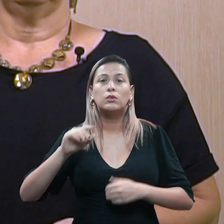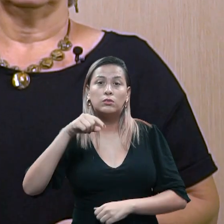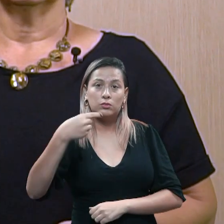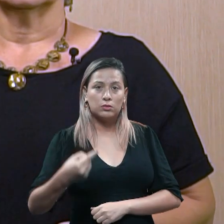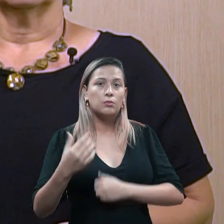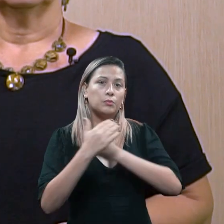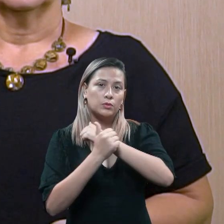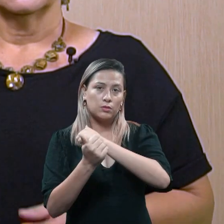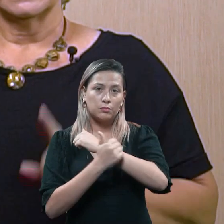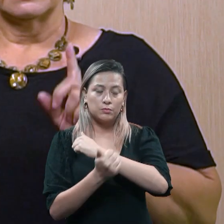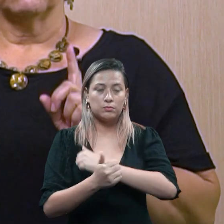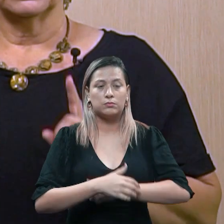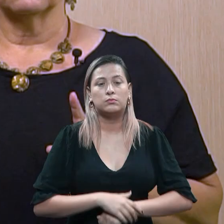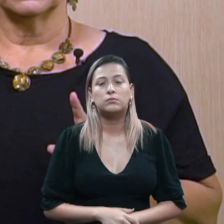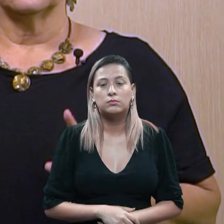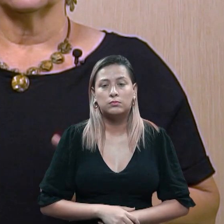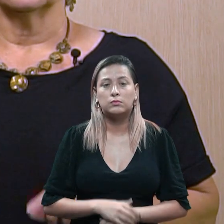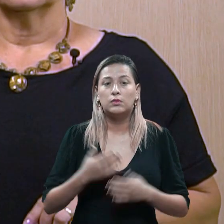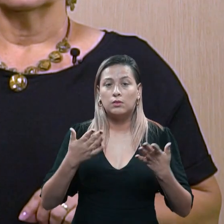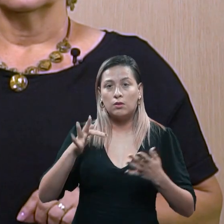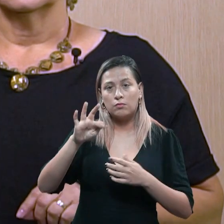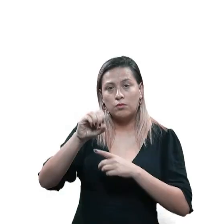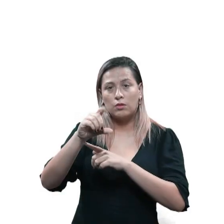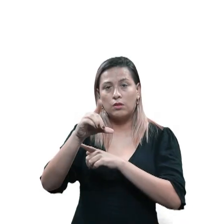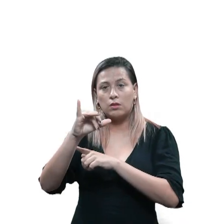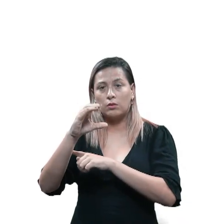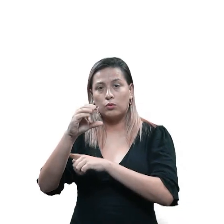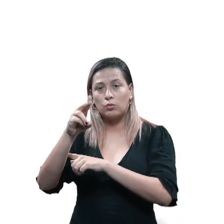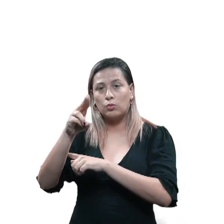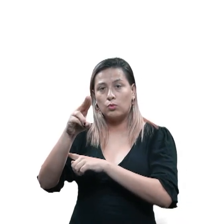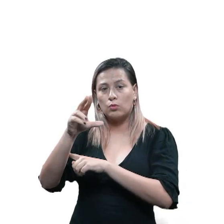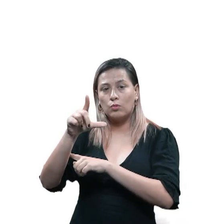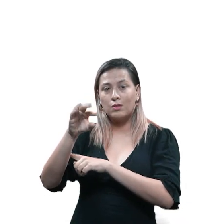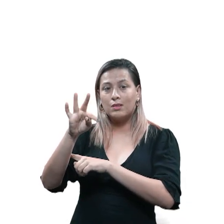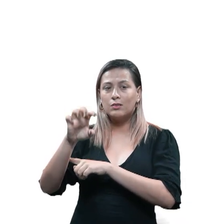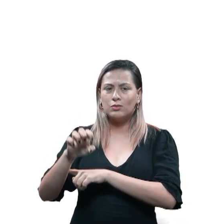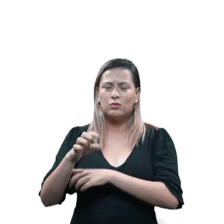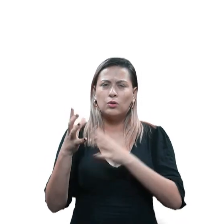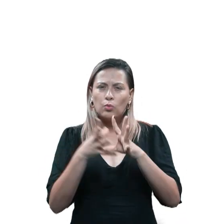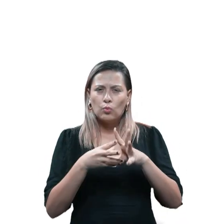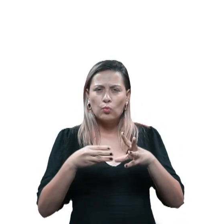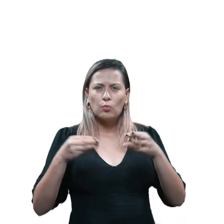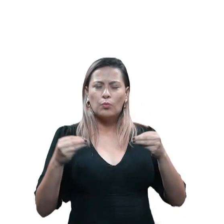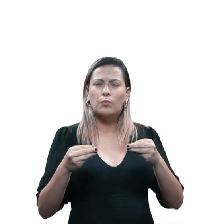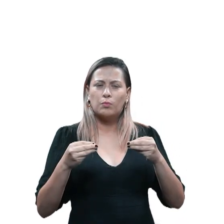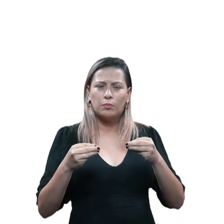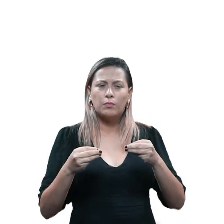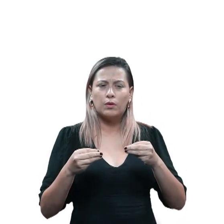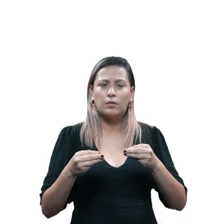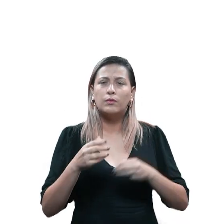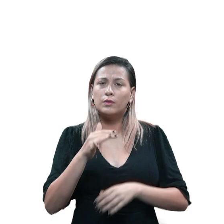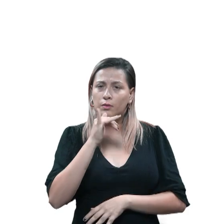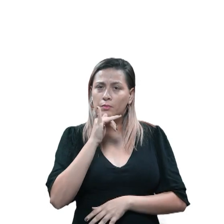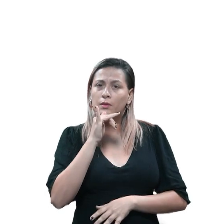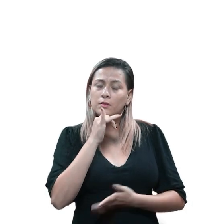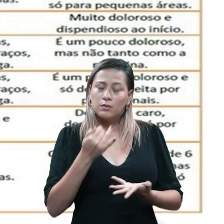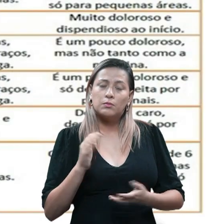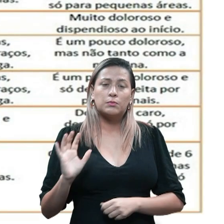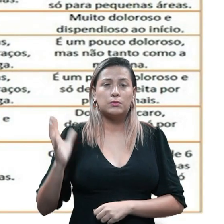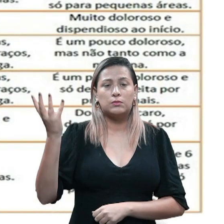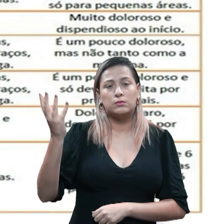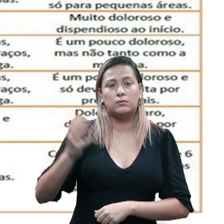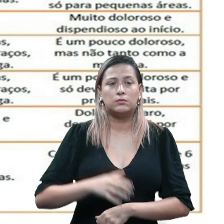depois da depilação. A foliculite, queimaduras e manchas são exemplos destas